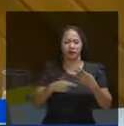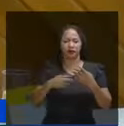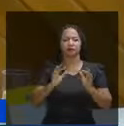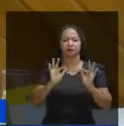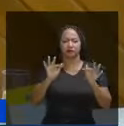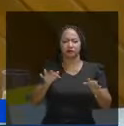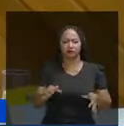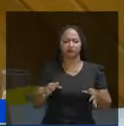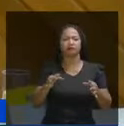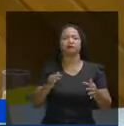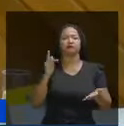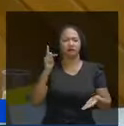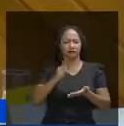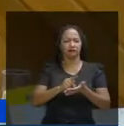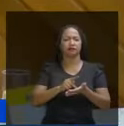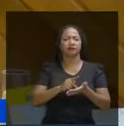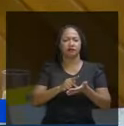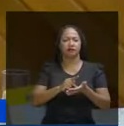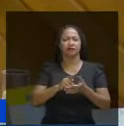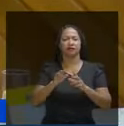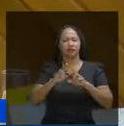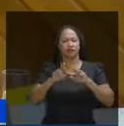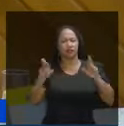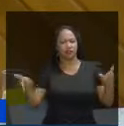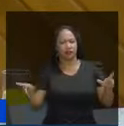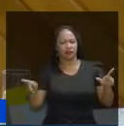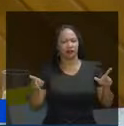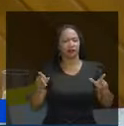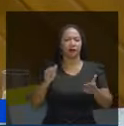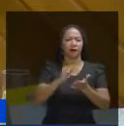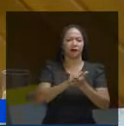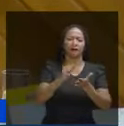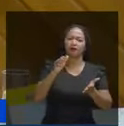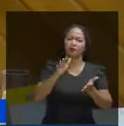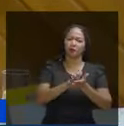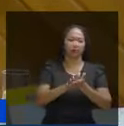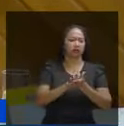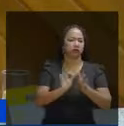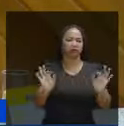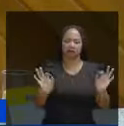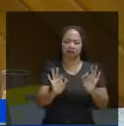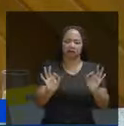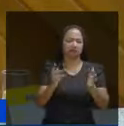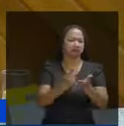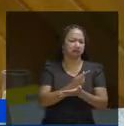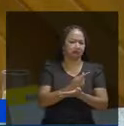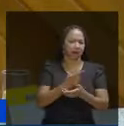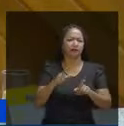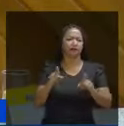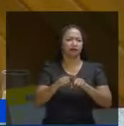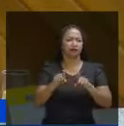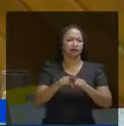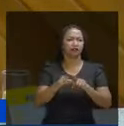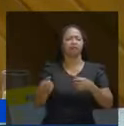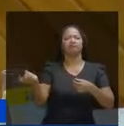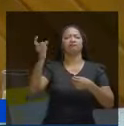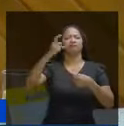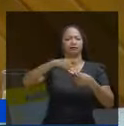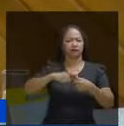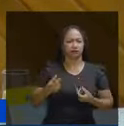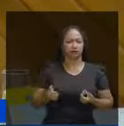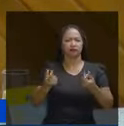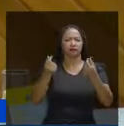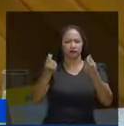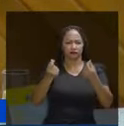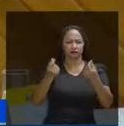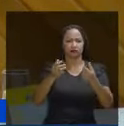ao fundamento que, de fato, a diferença entre multa, que não foi aplicada à recorrente, eleitoral e a determinação de restituição de